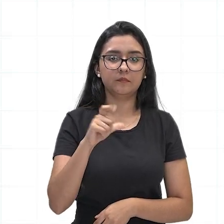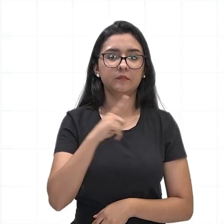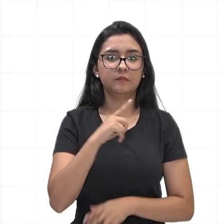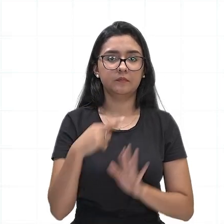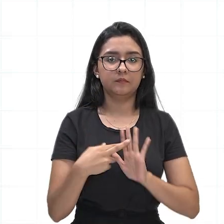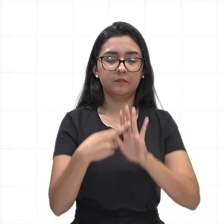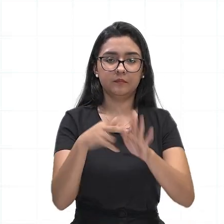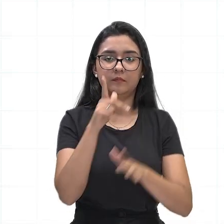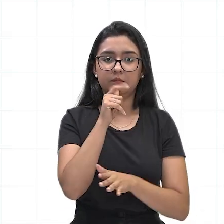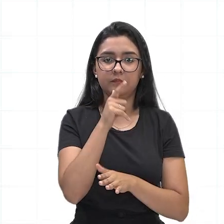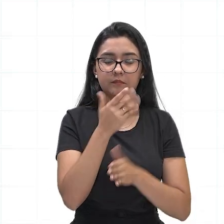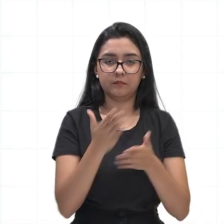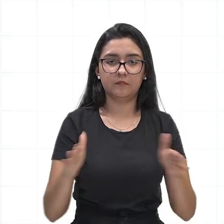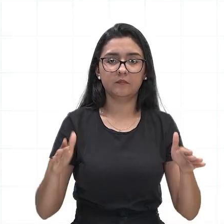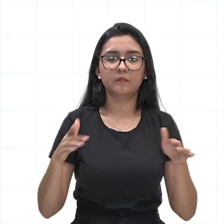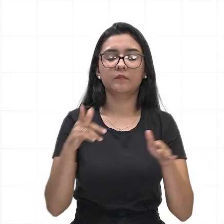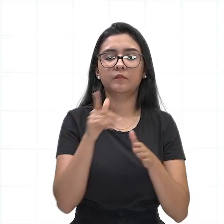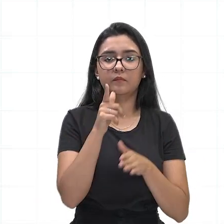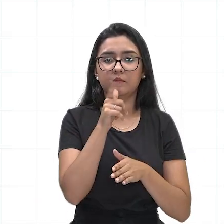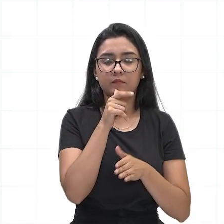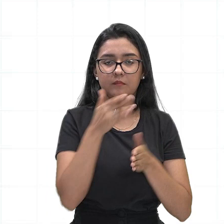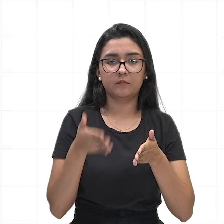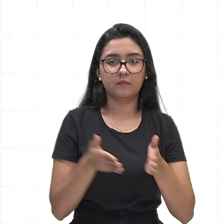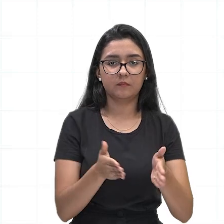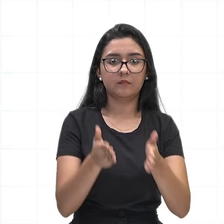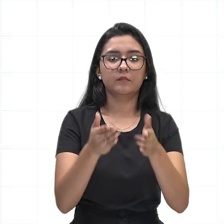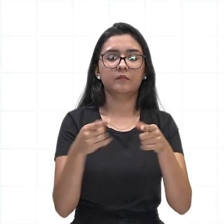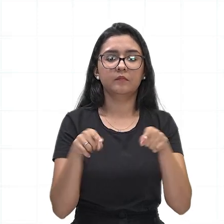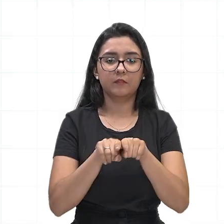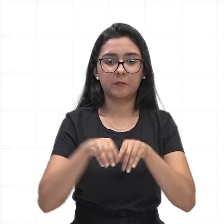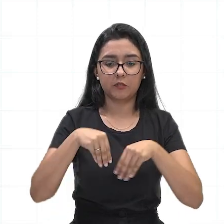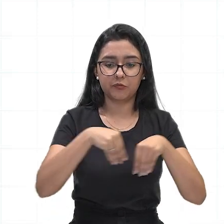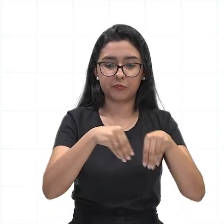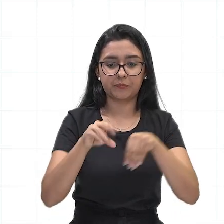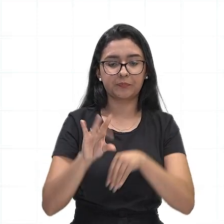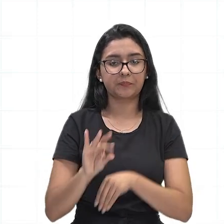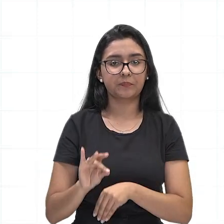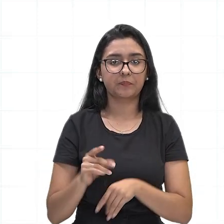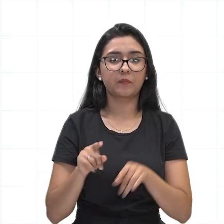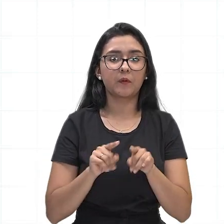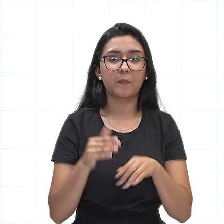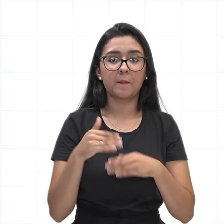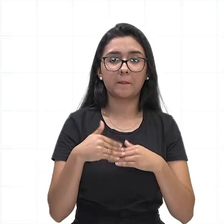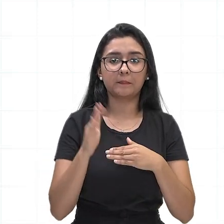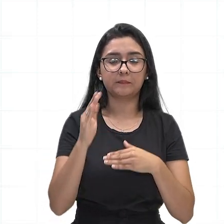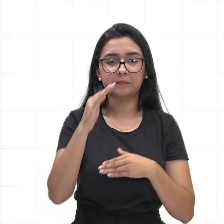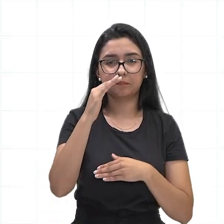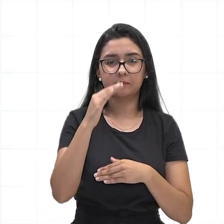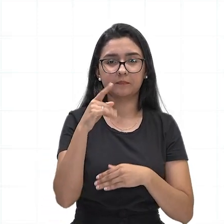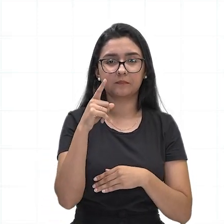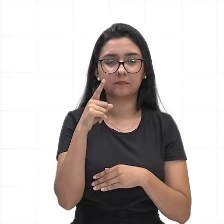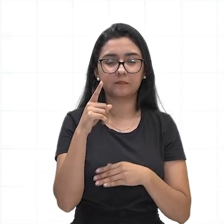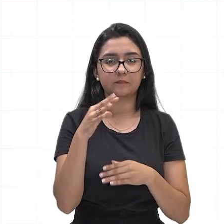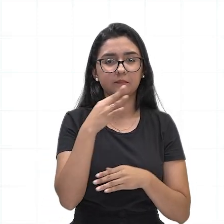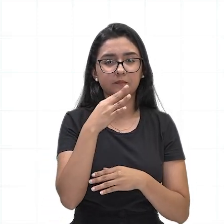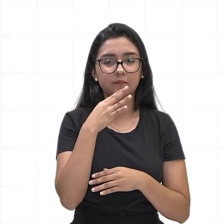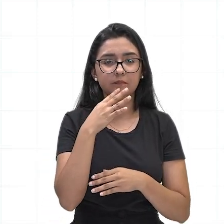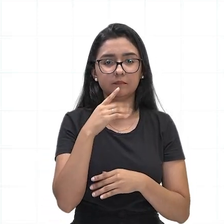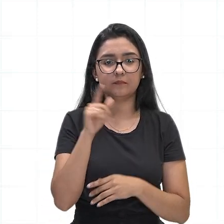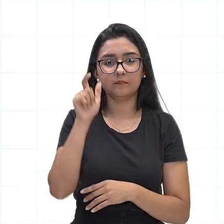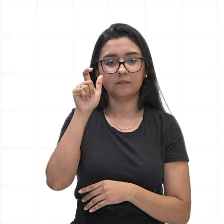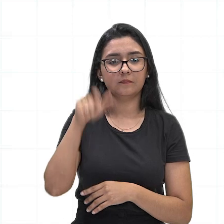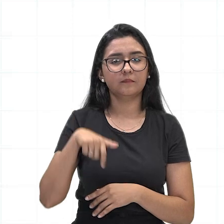representantes marinhos, de água doce e até de solo úmido. O mais conhecido desse grupo é a